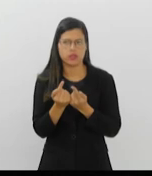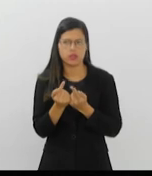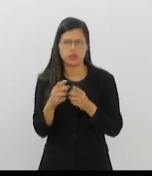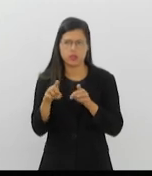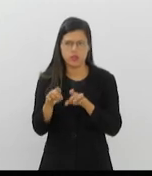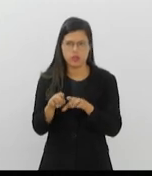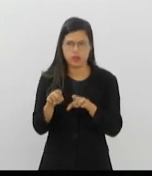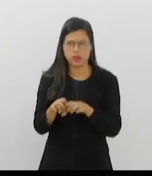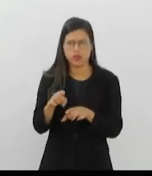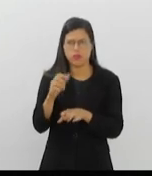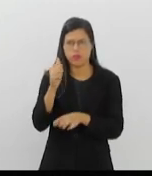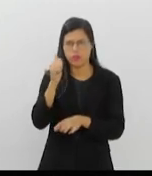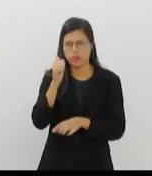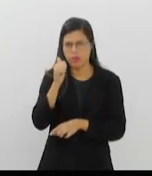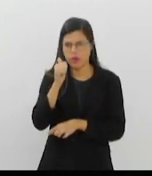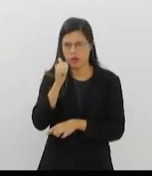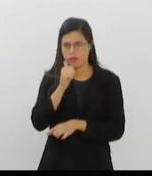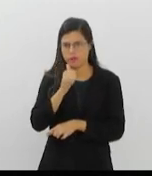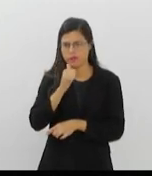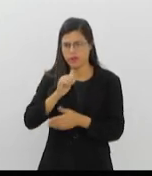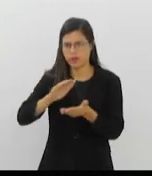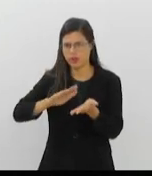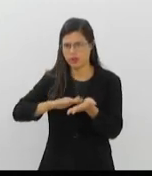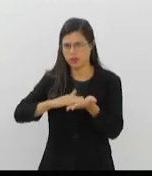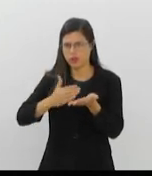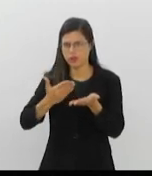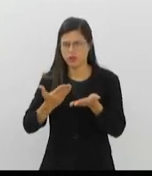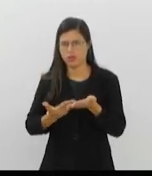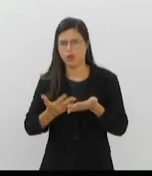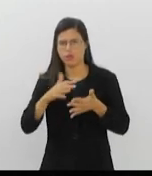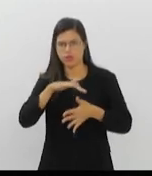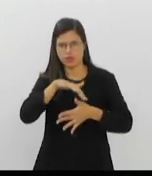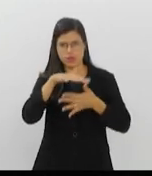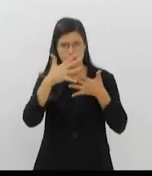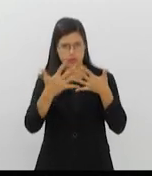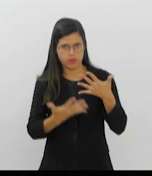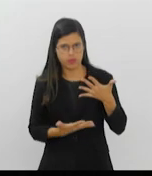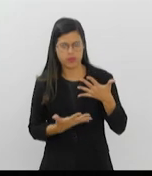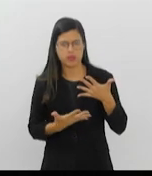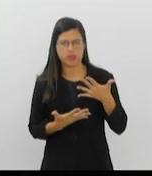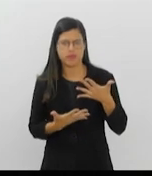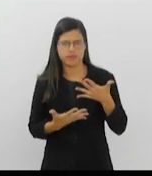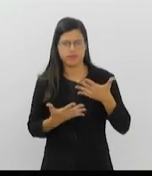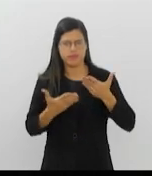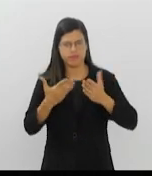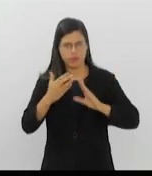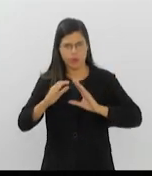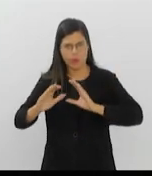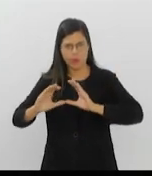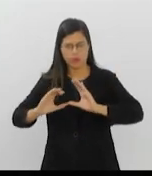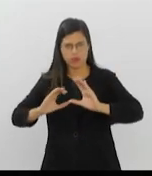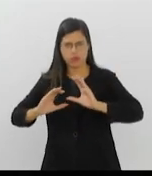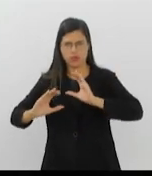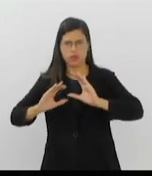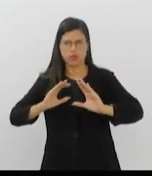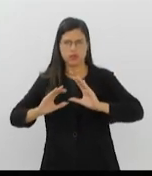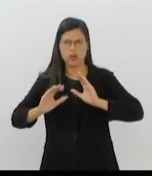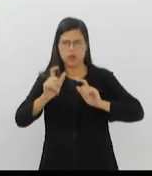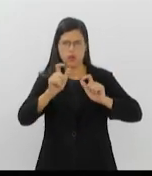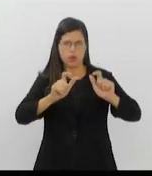senhora intérprete da língua de libras que leva a nossa voz